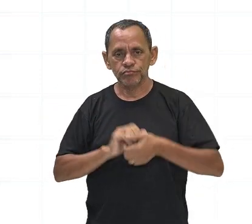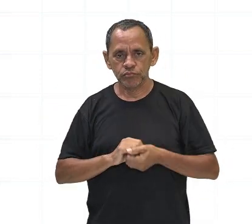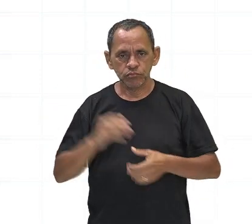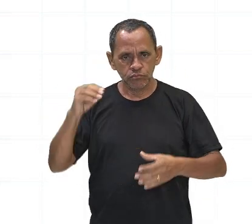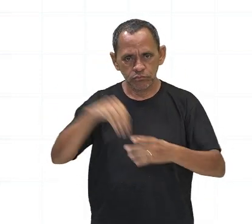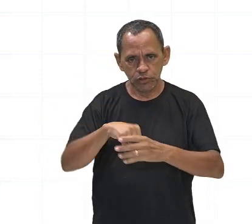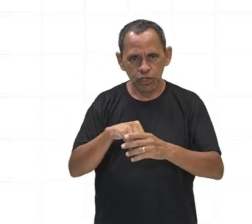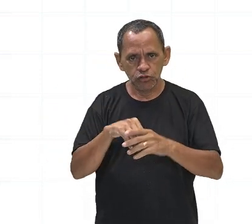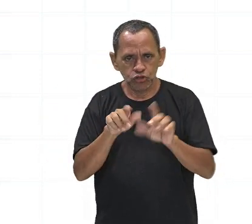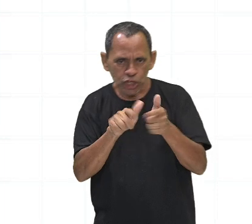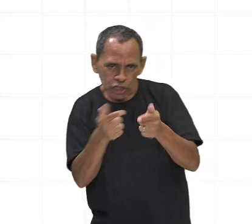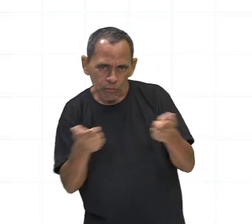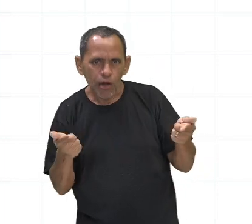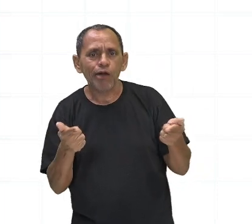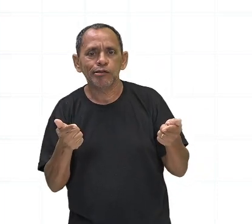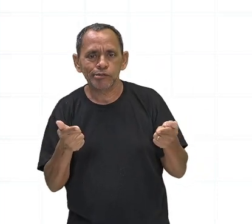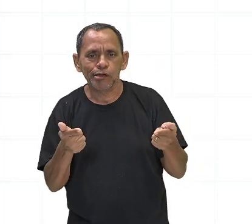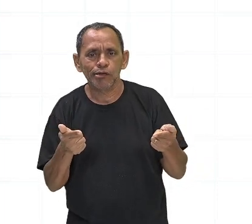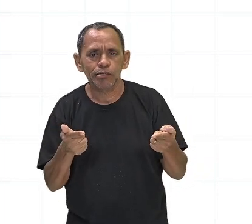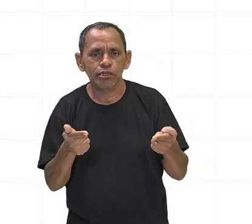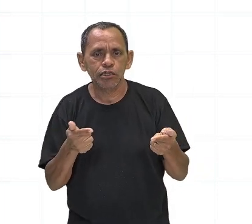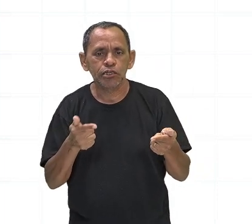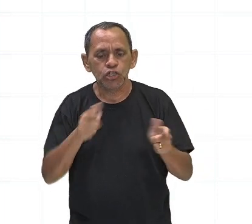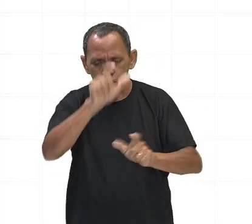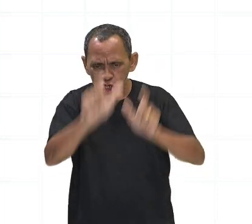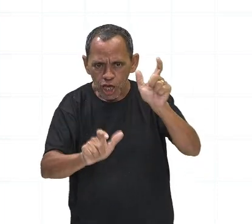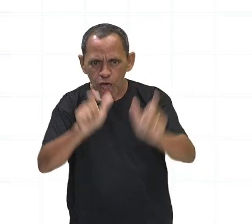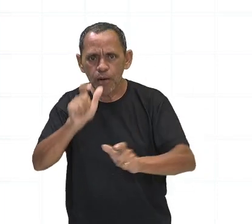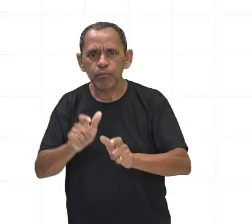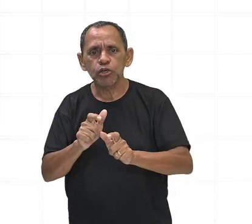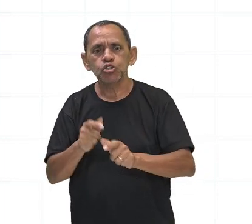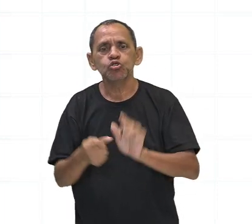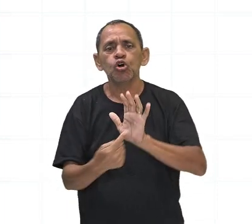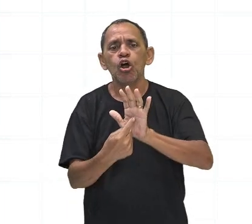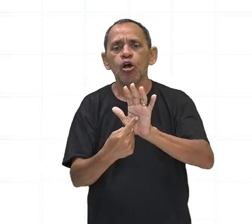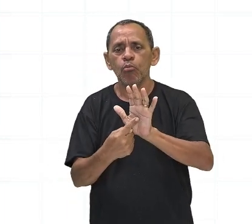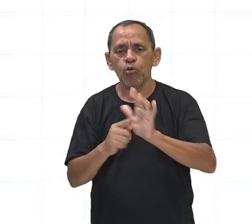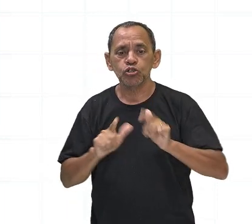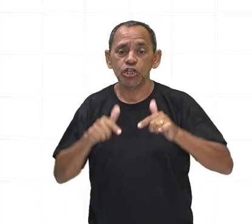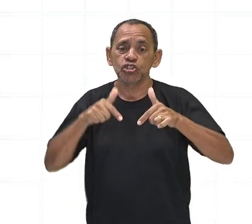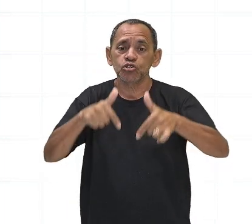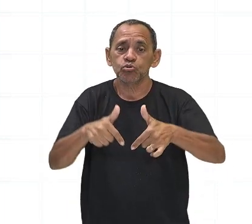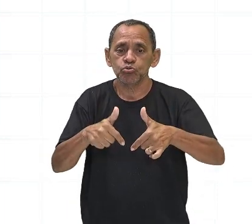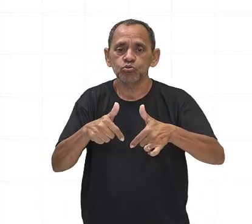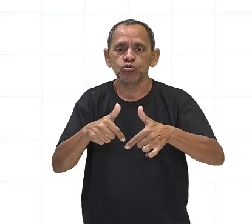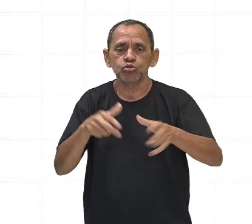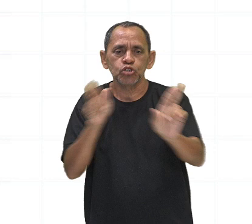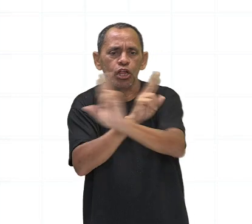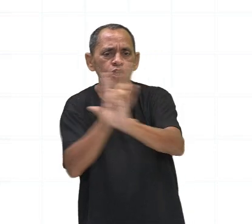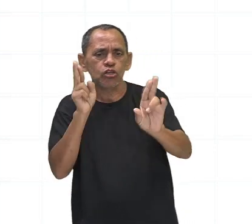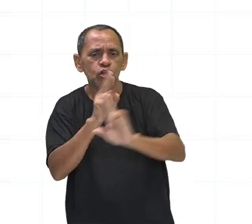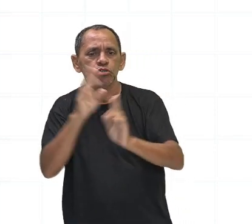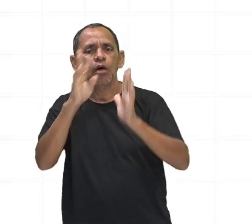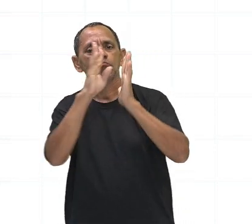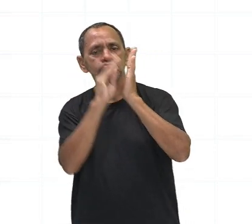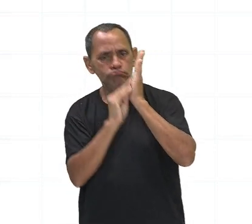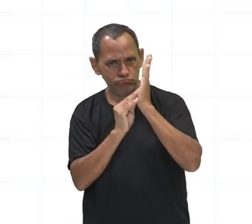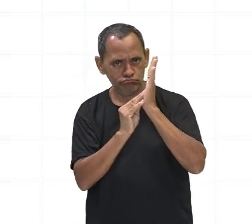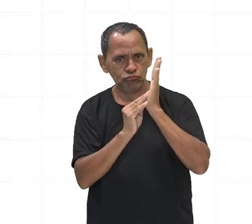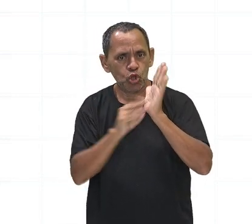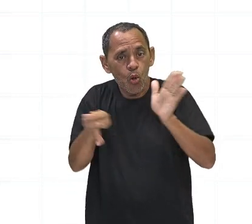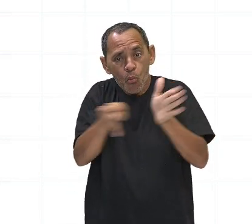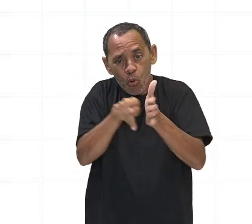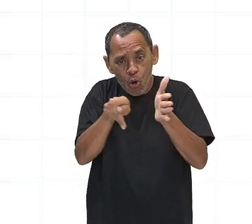que o locutor manifesta determinada atitude em relação ao conteúdo do seu próprio enunciado. Então vejam